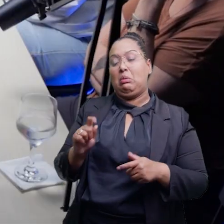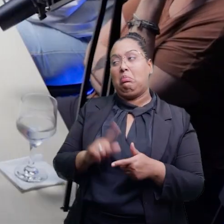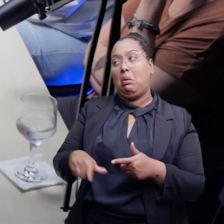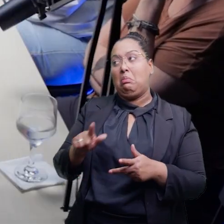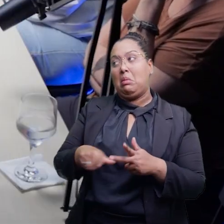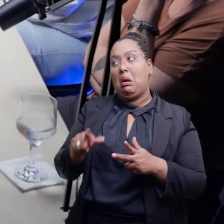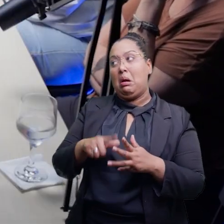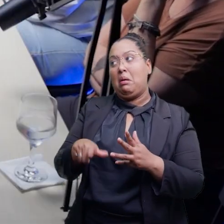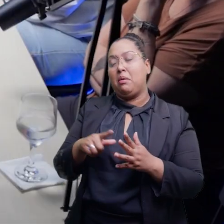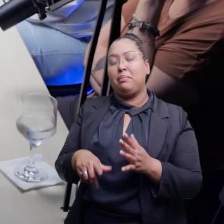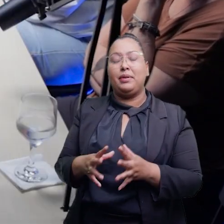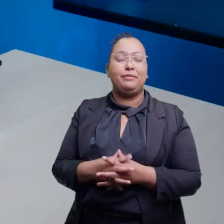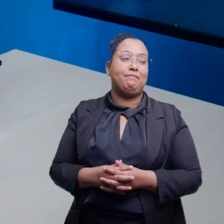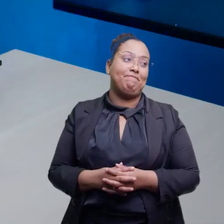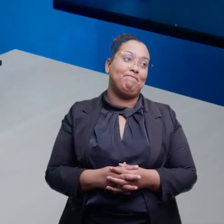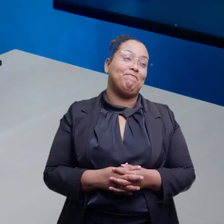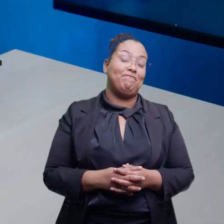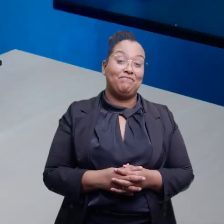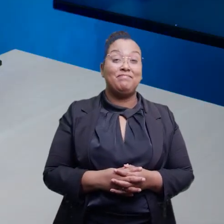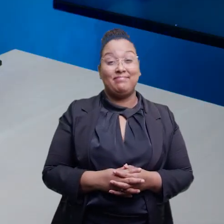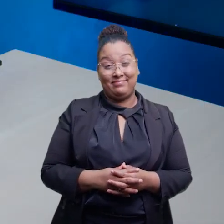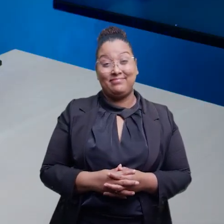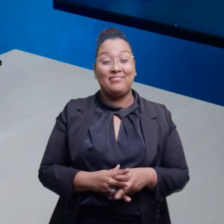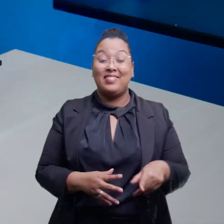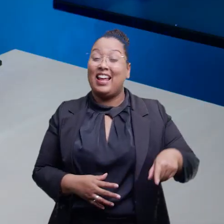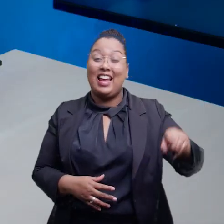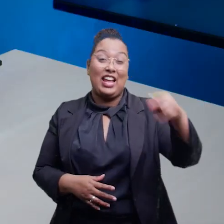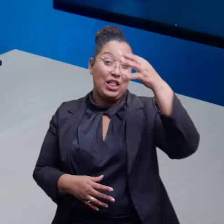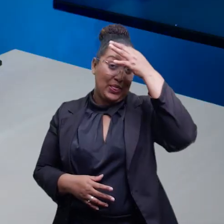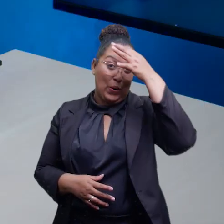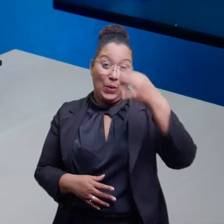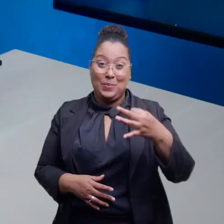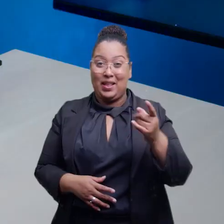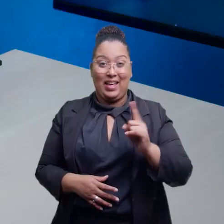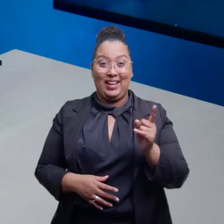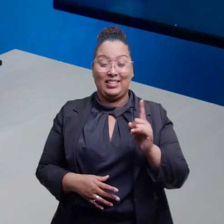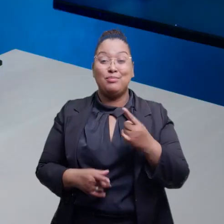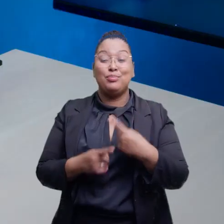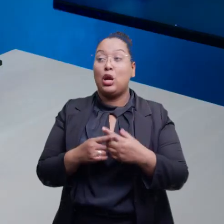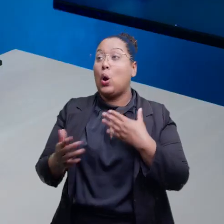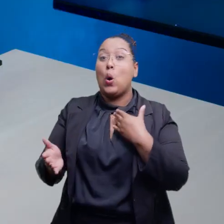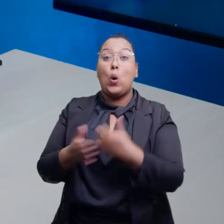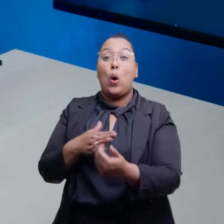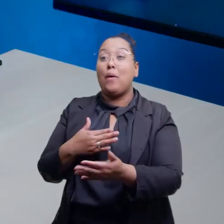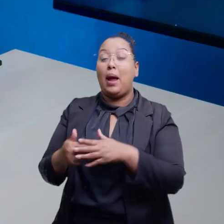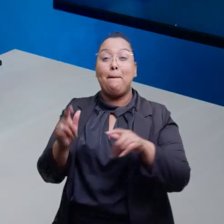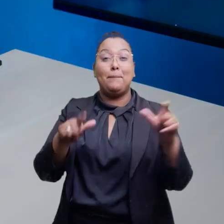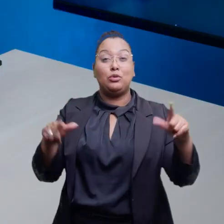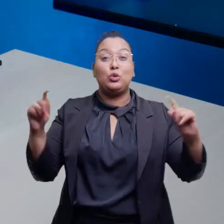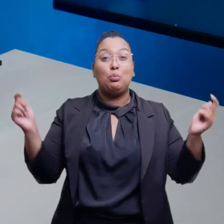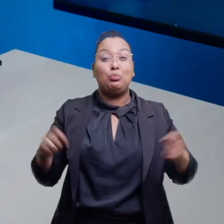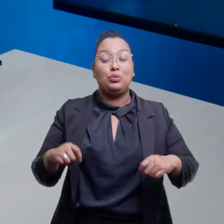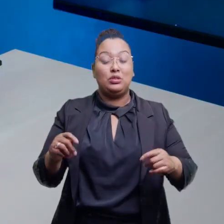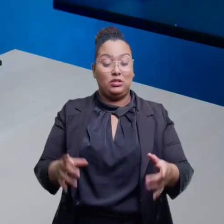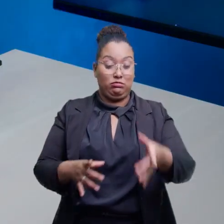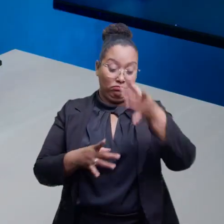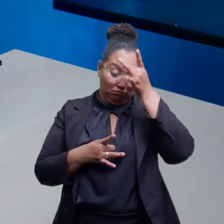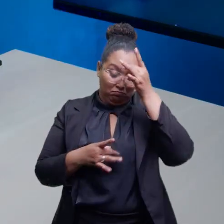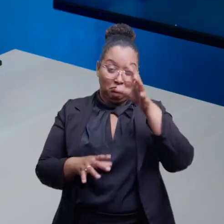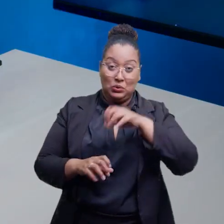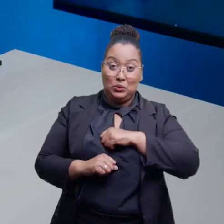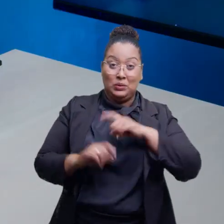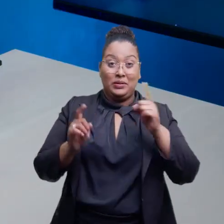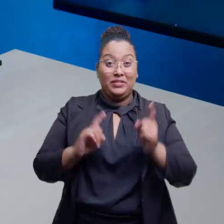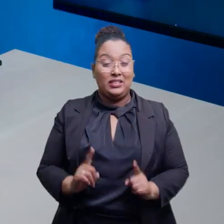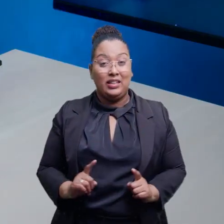de problema, né? E é difícil a compreensão de que qualquer pessoa pode ter qualquer problema, né? De